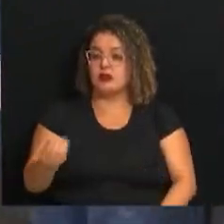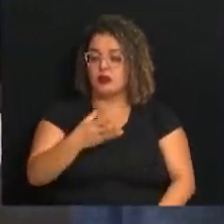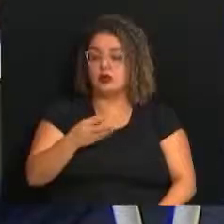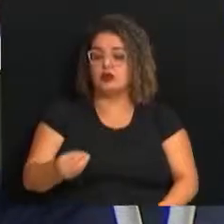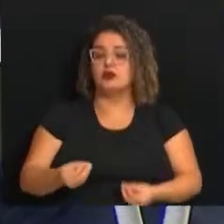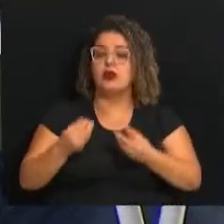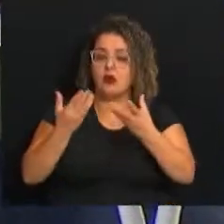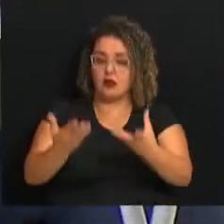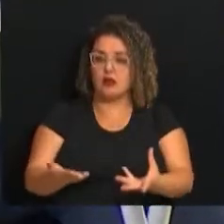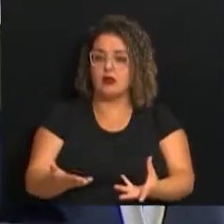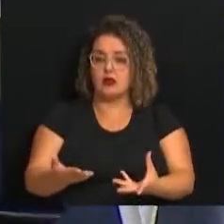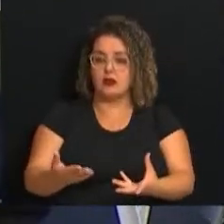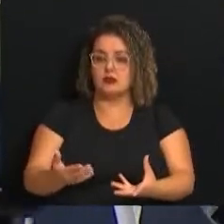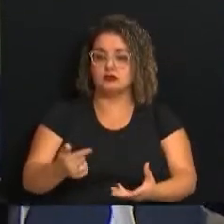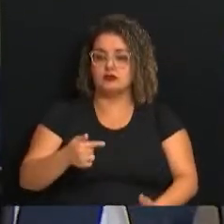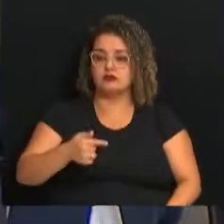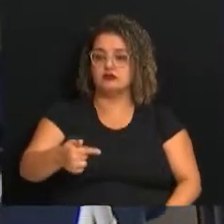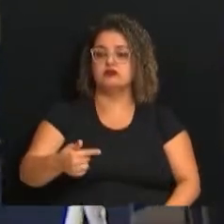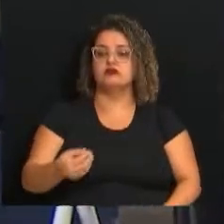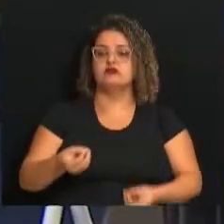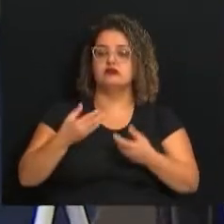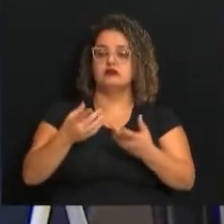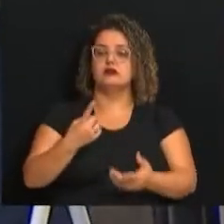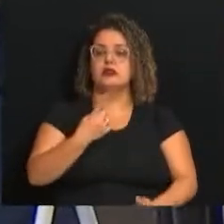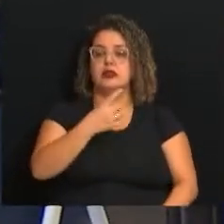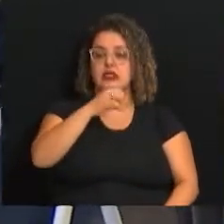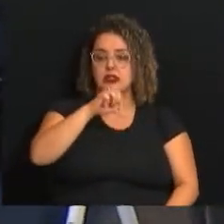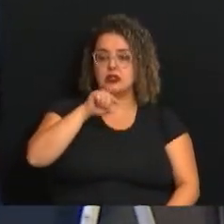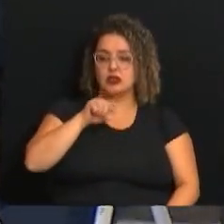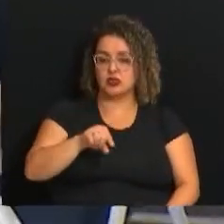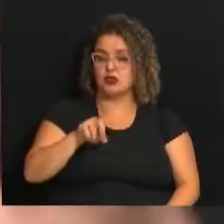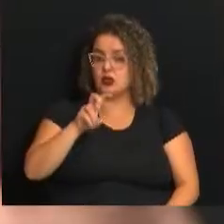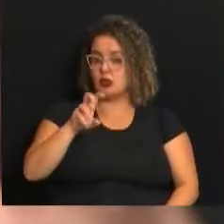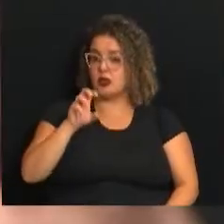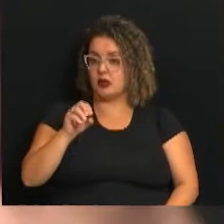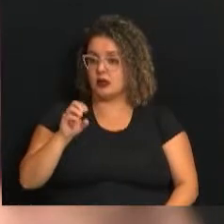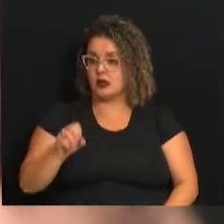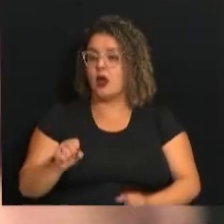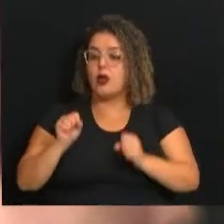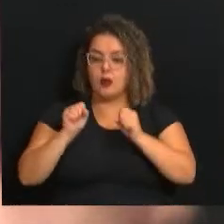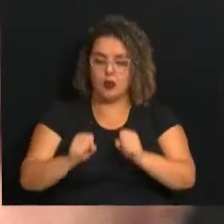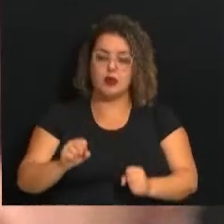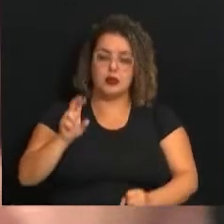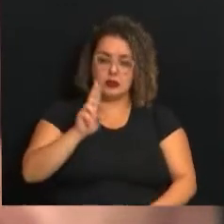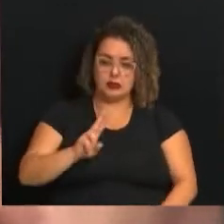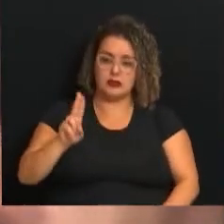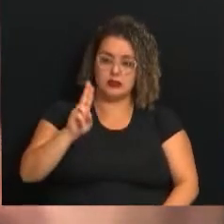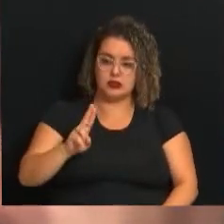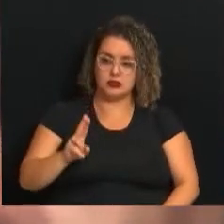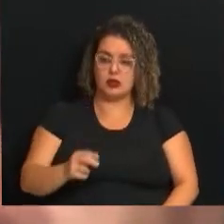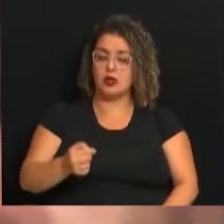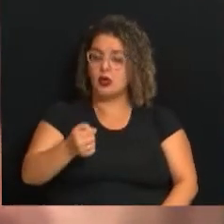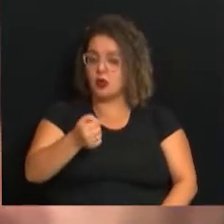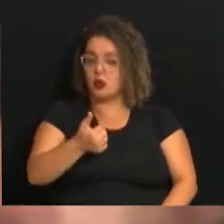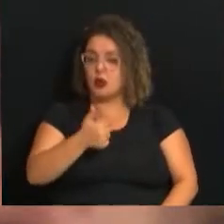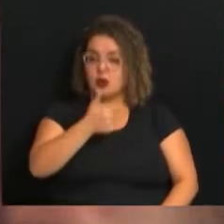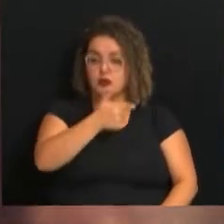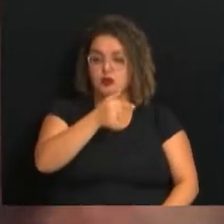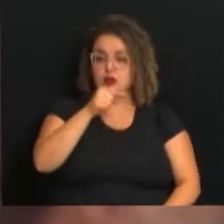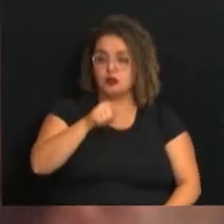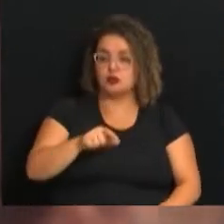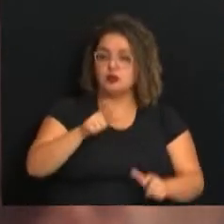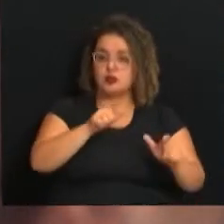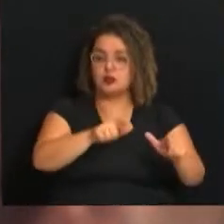agora com a nova entrega feita ao longo da última semana 19500 poderão usar o cartão em